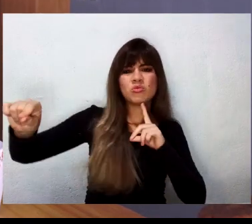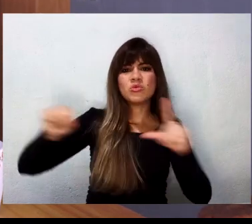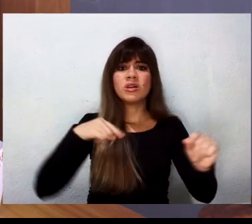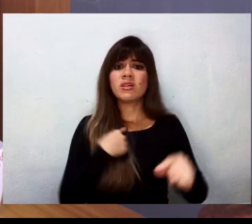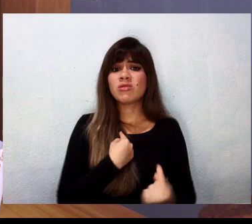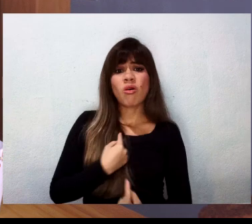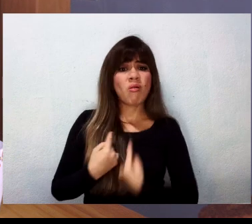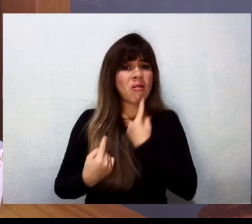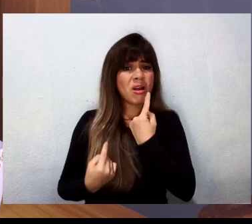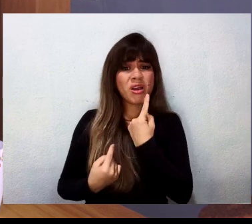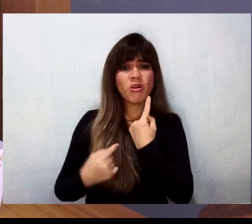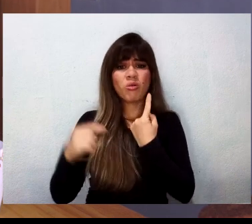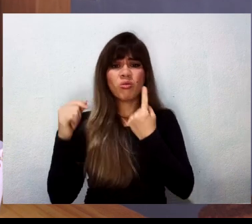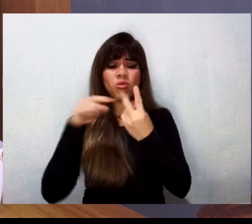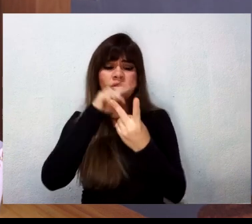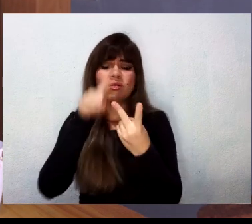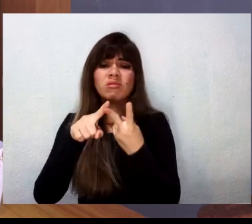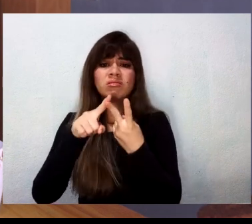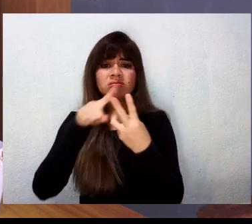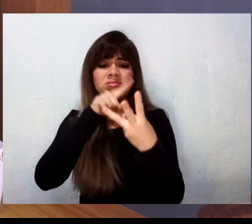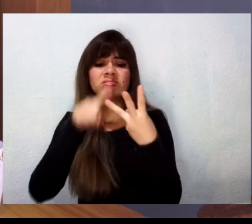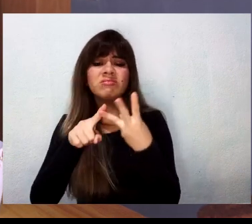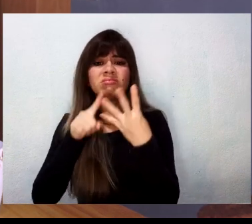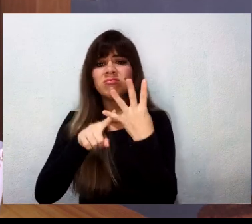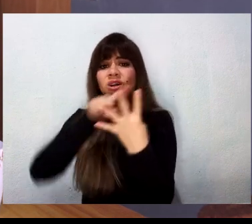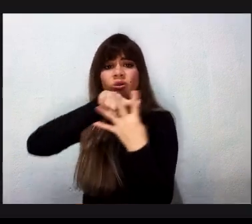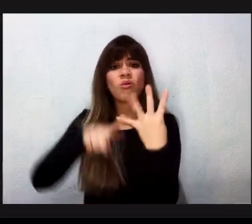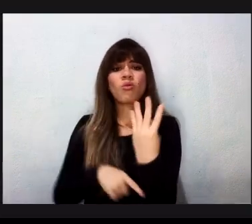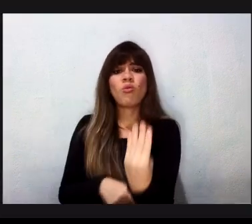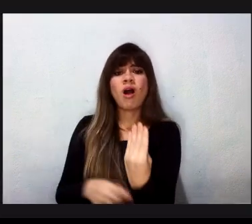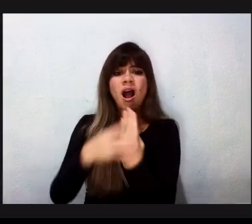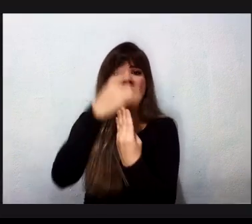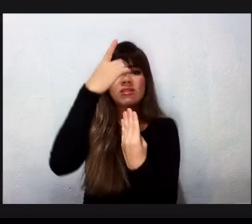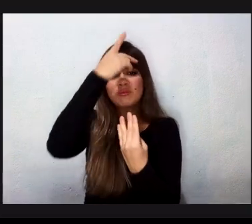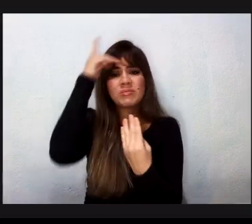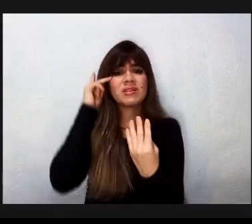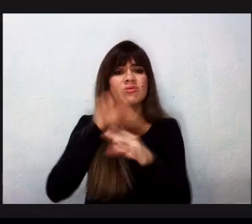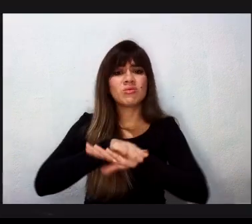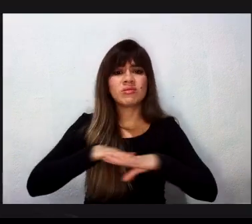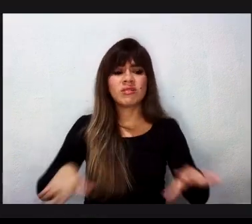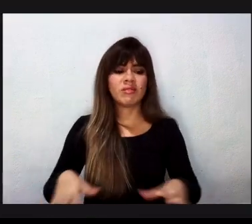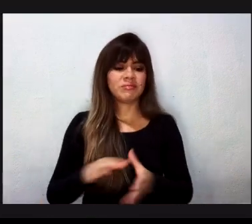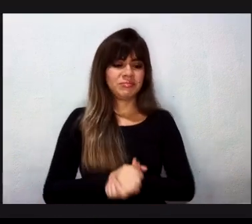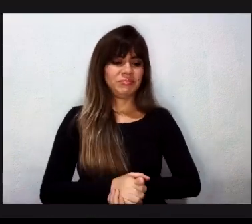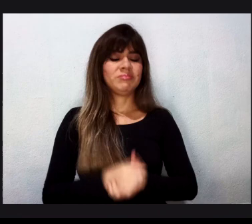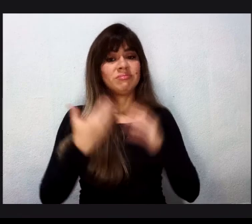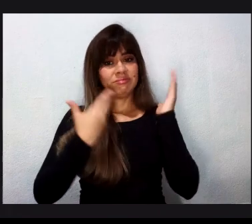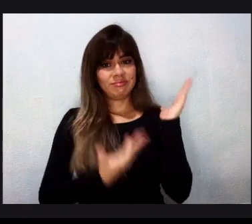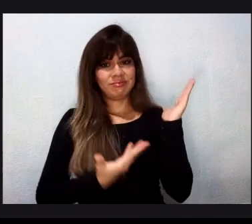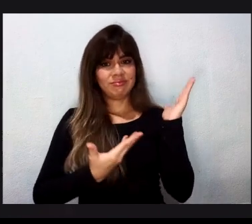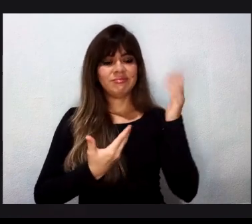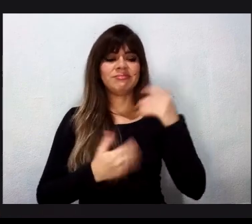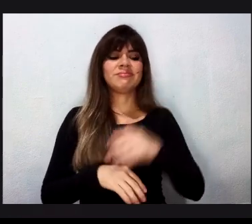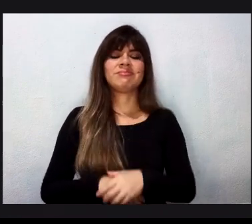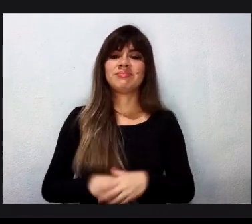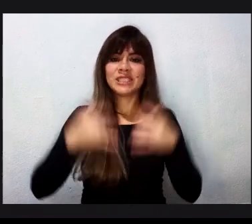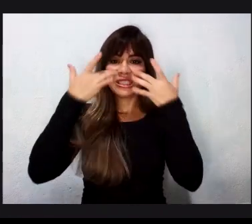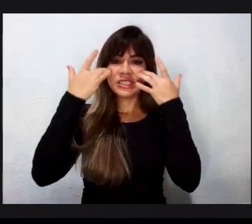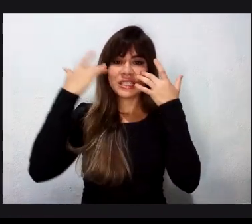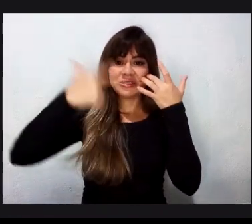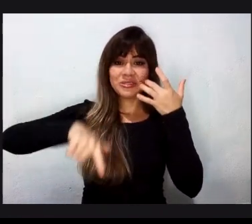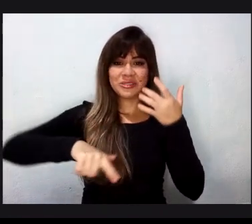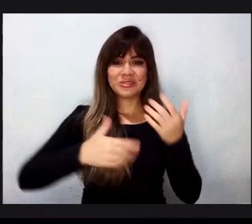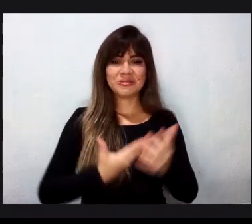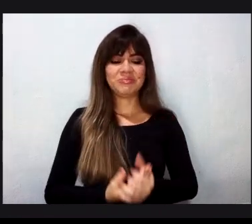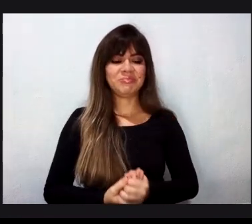ficou somente eu, Silviane, o Nelson e o Diego na época. Pronto! Agora tá na hora de quê? Tá na hora de quê? Do banhozinho, banho, banho,